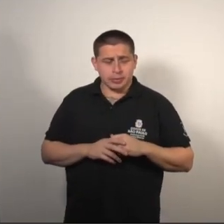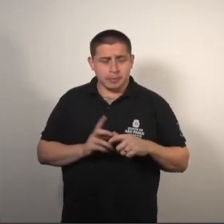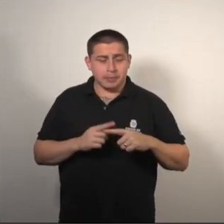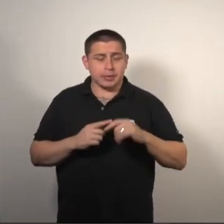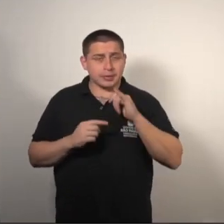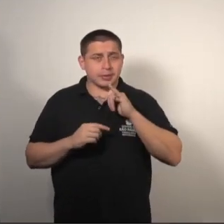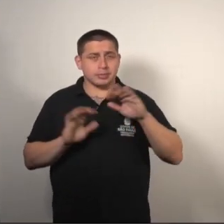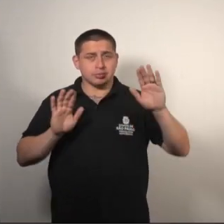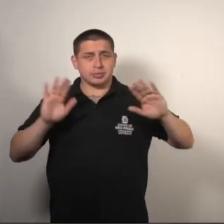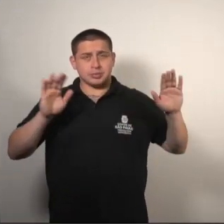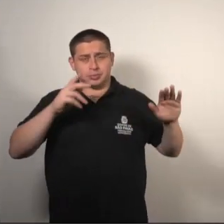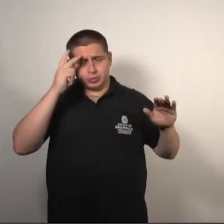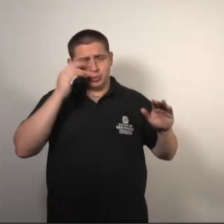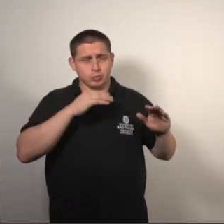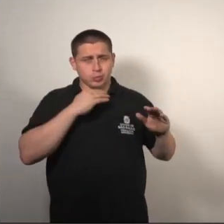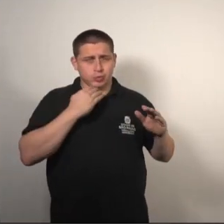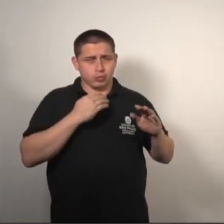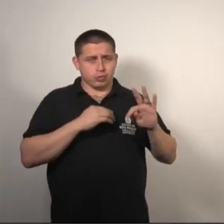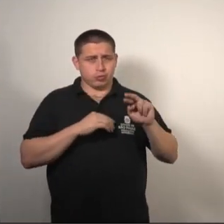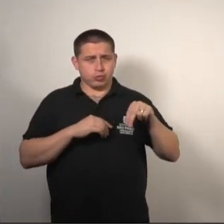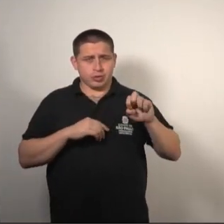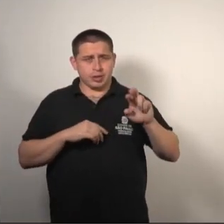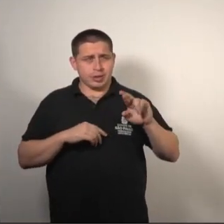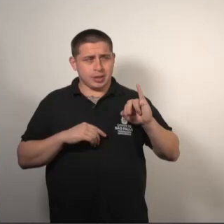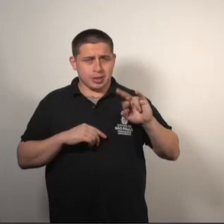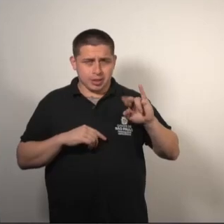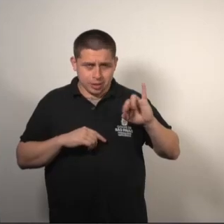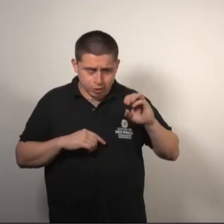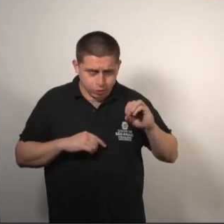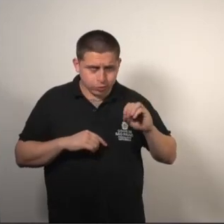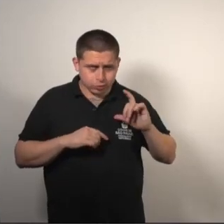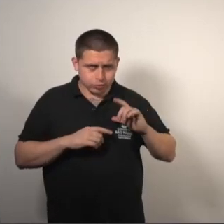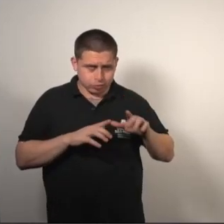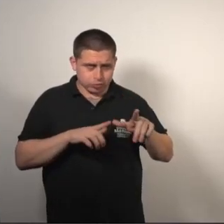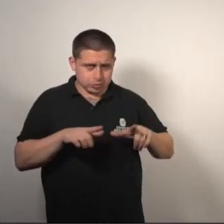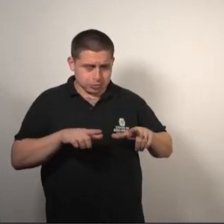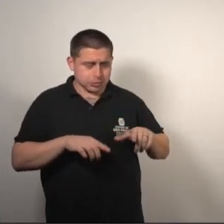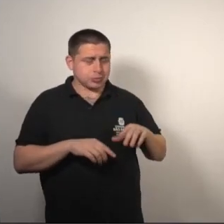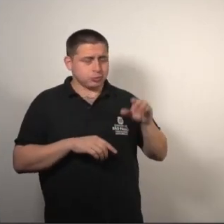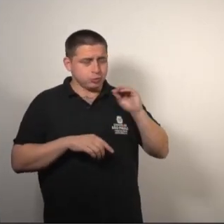serviço funerário, eles deram boas contribuições com relação, principalmente, à questão de área de contaminação.